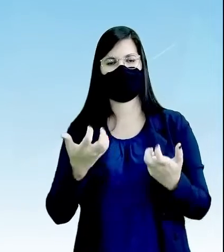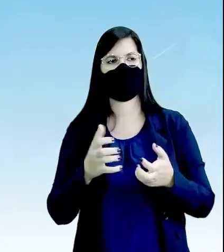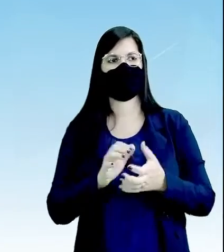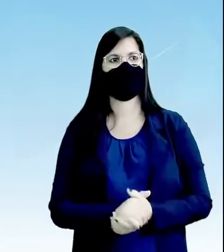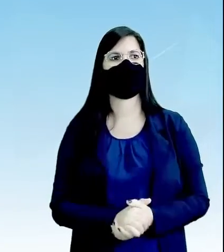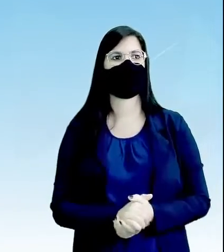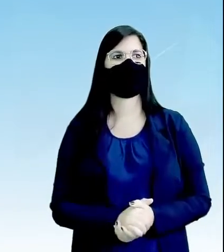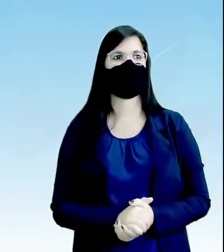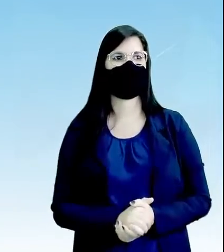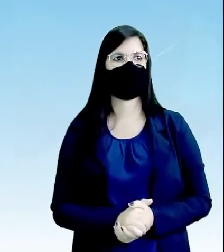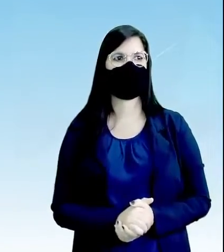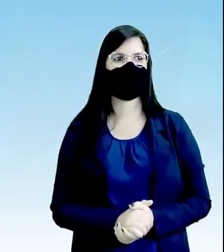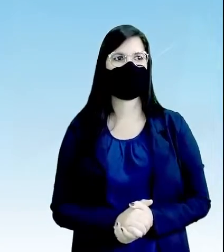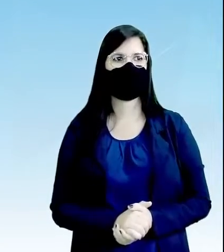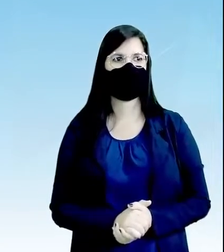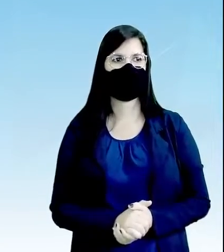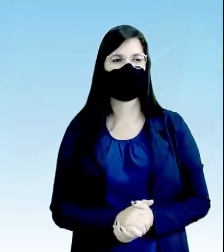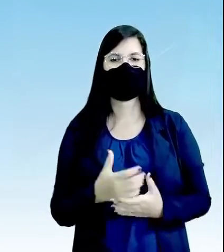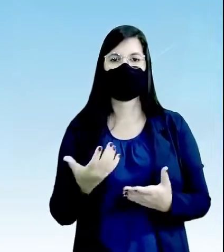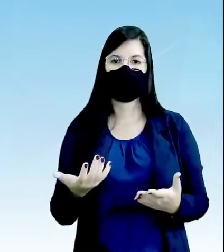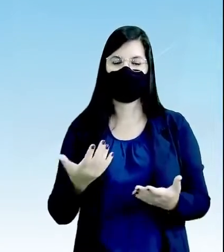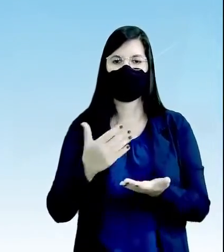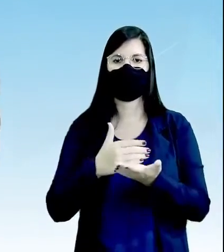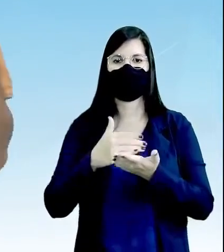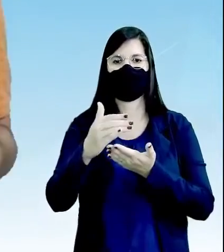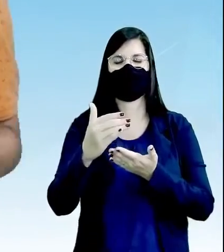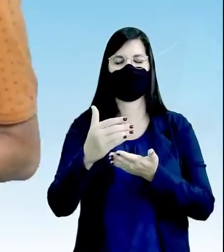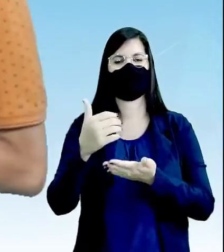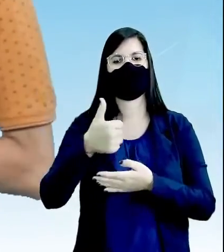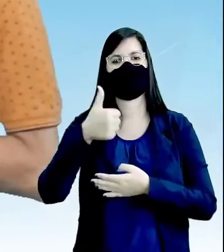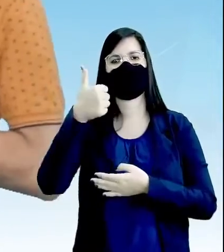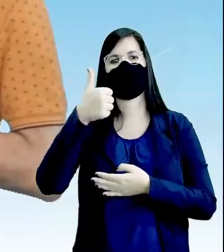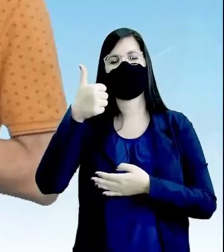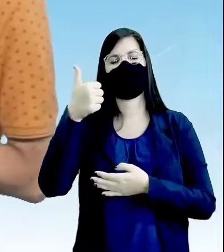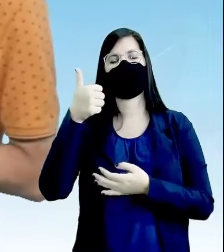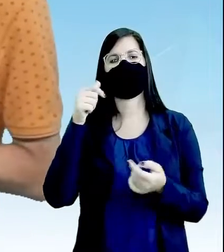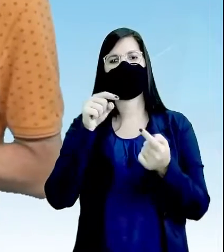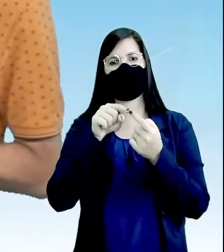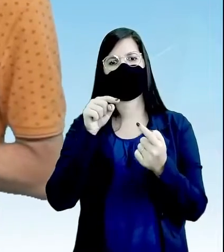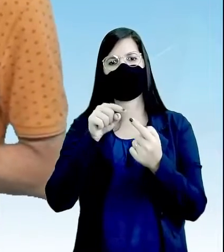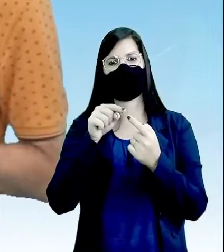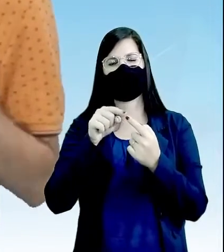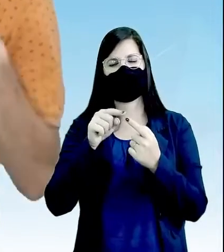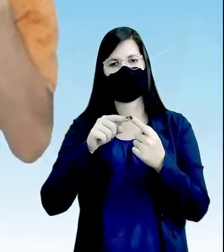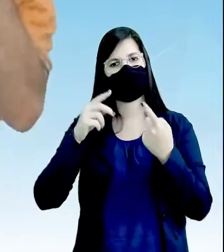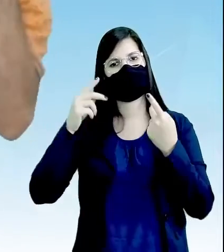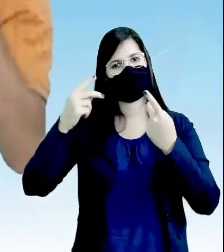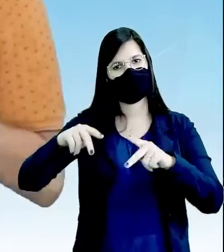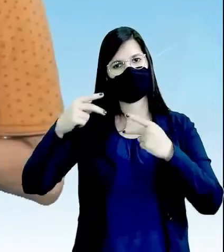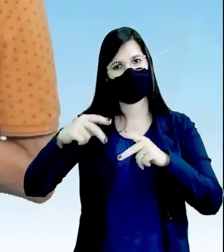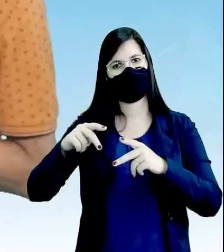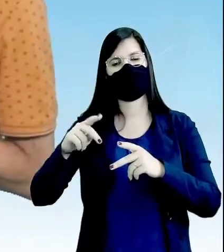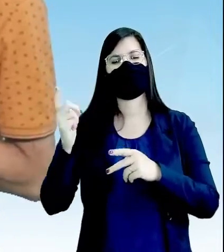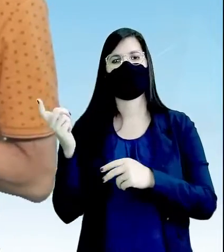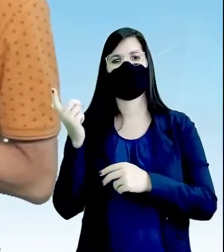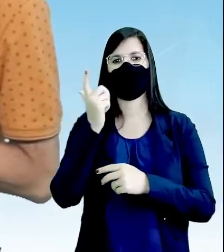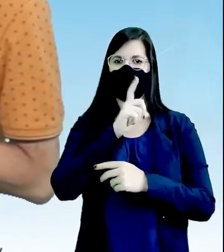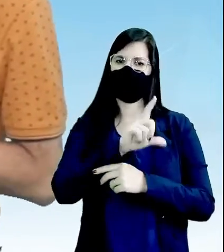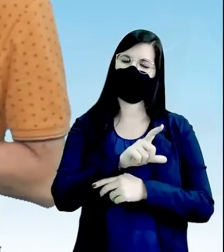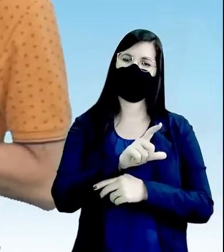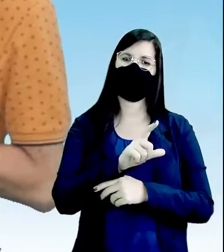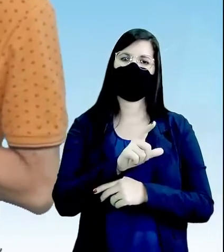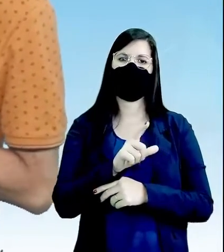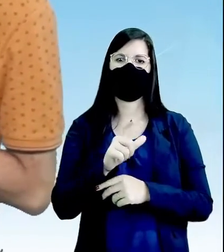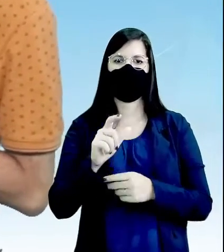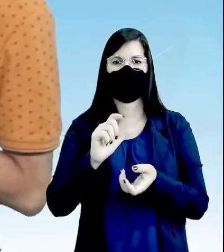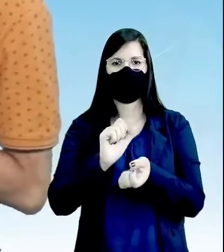temos, vamos ver. Aí começam um dos primeiros pontos pelos quais ele chegou até a estar